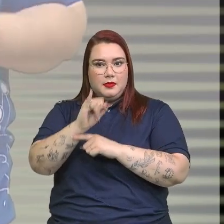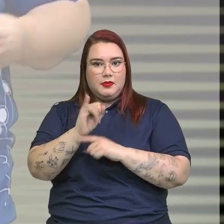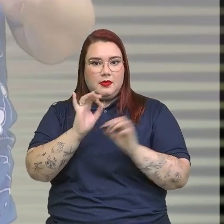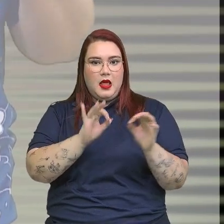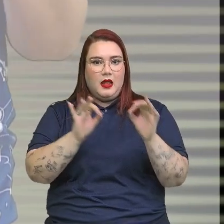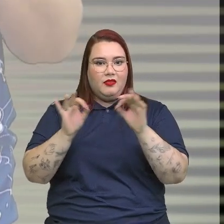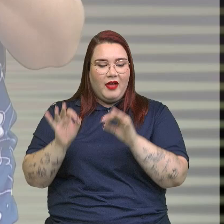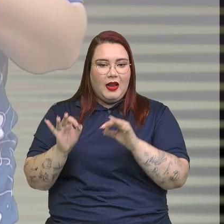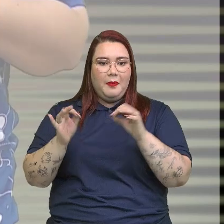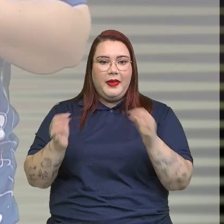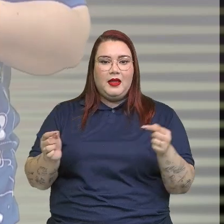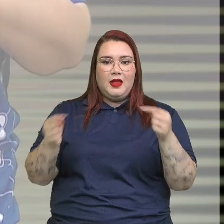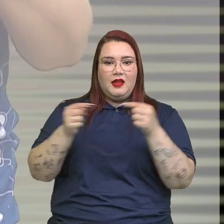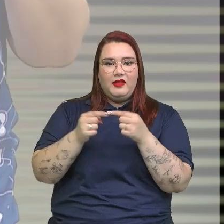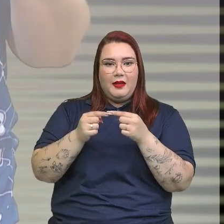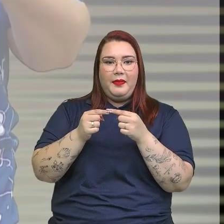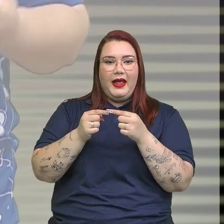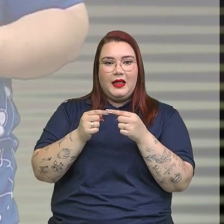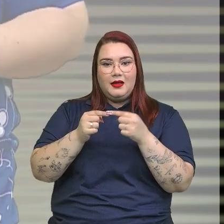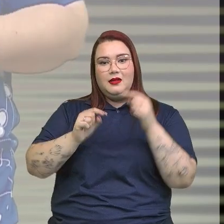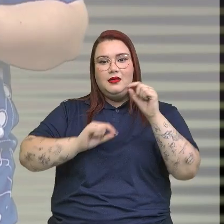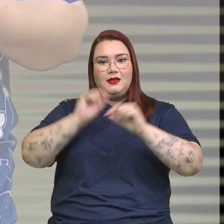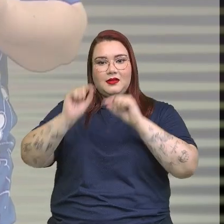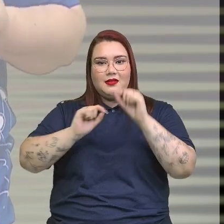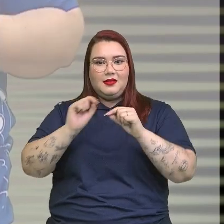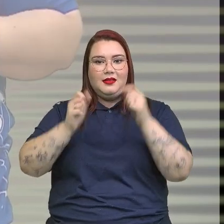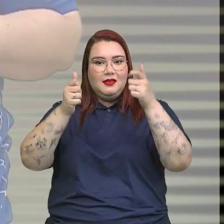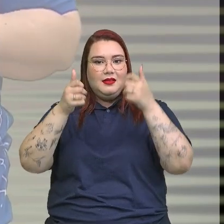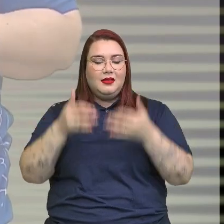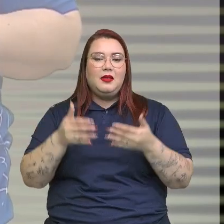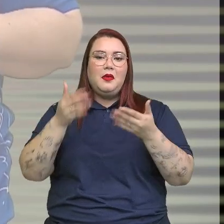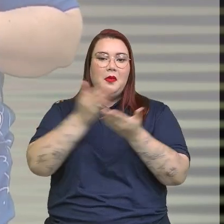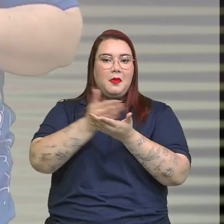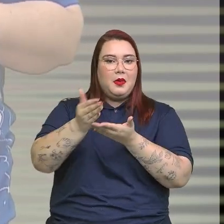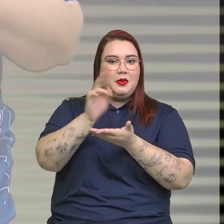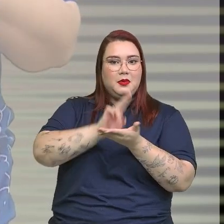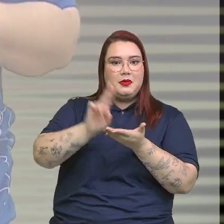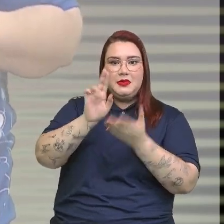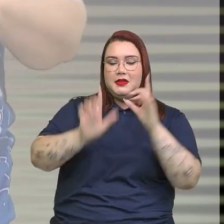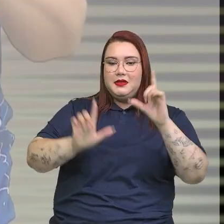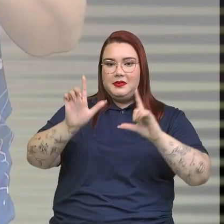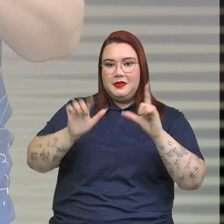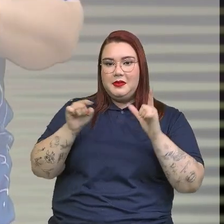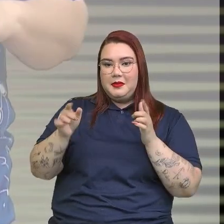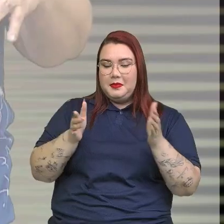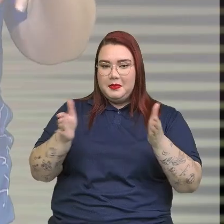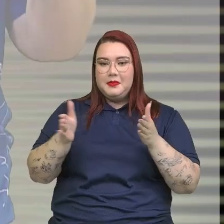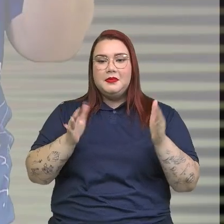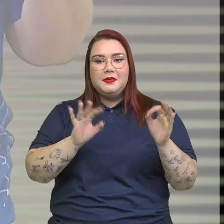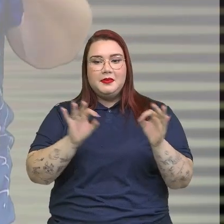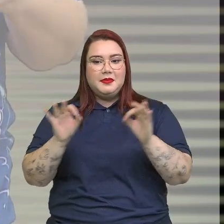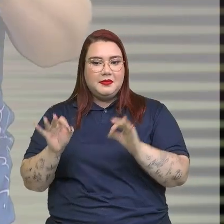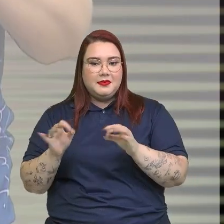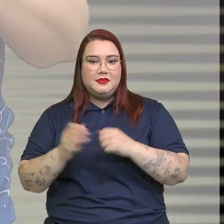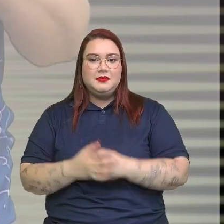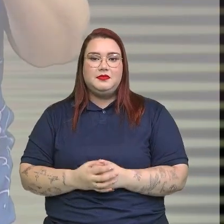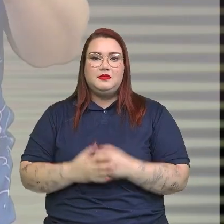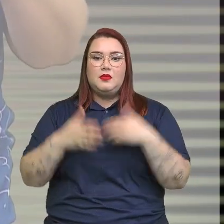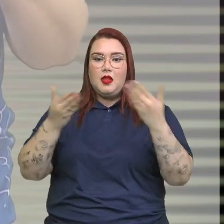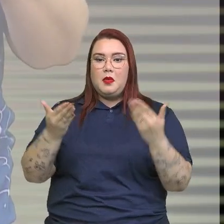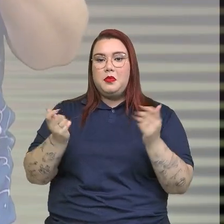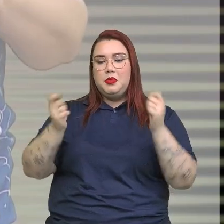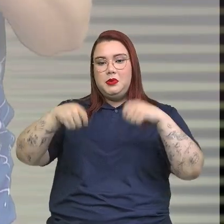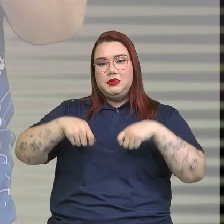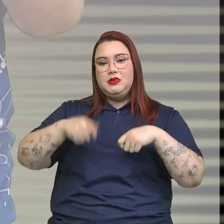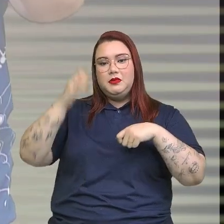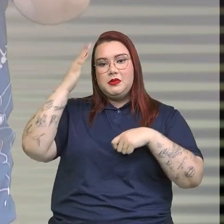Então, nós temos aí a primeira televisão começando também a funcionar neste período, tá? Quando a gente fala, então, e a gente pode,